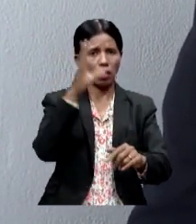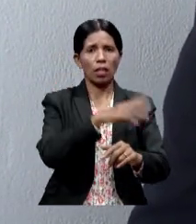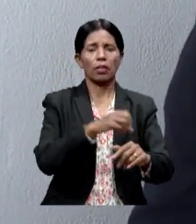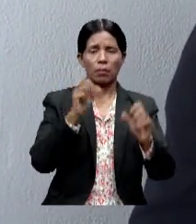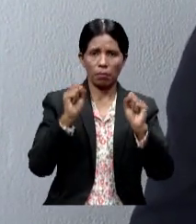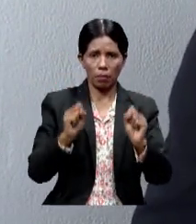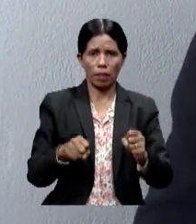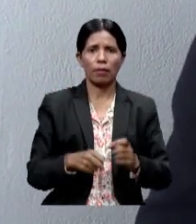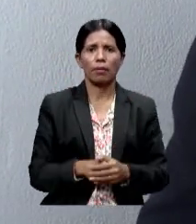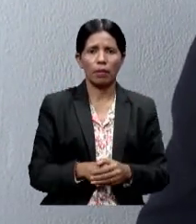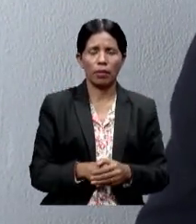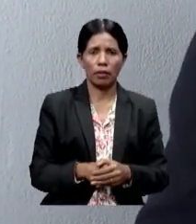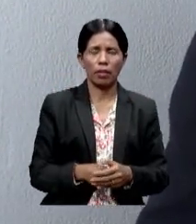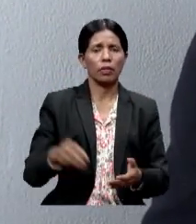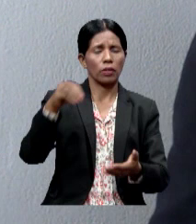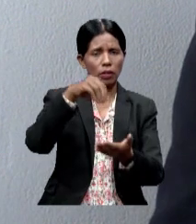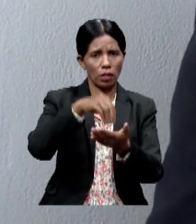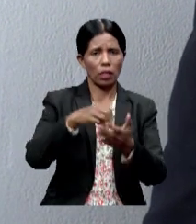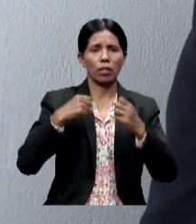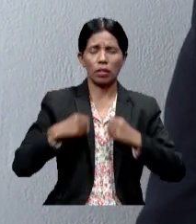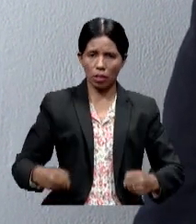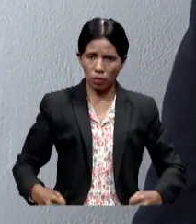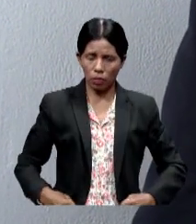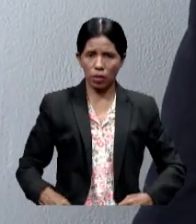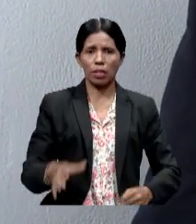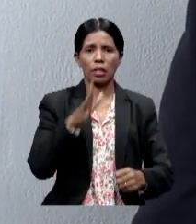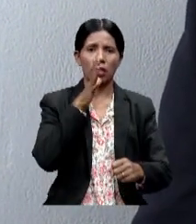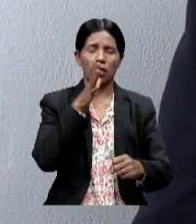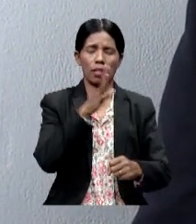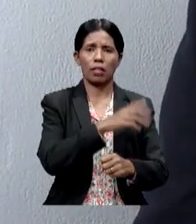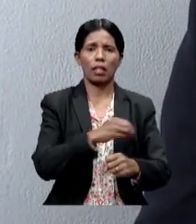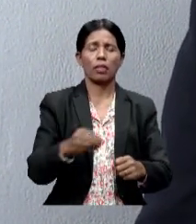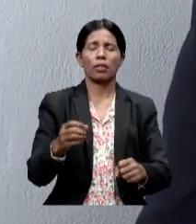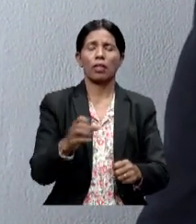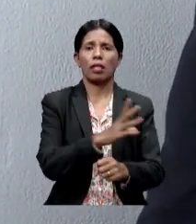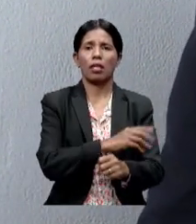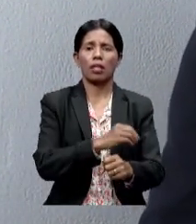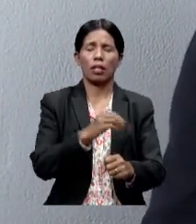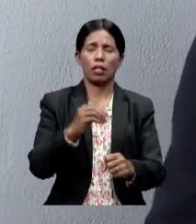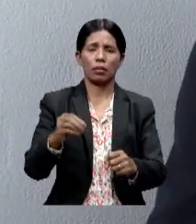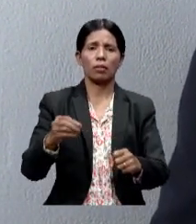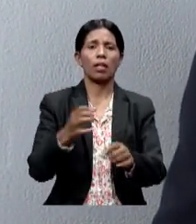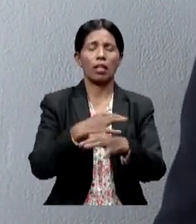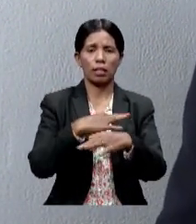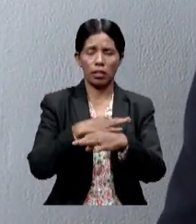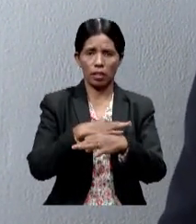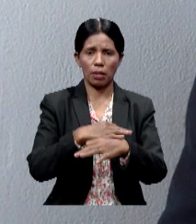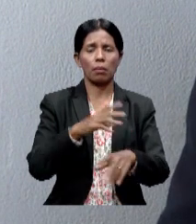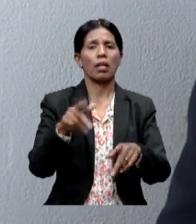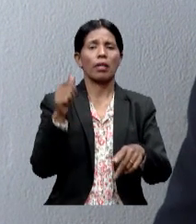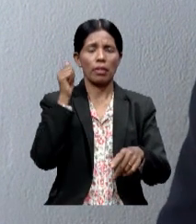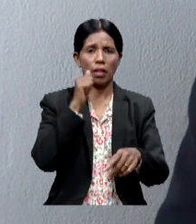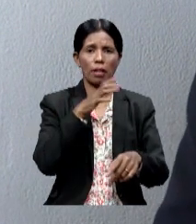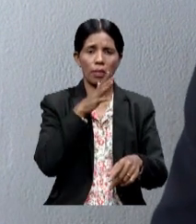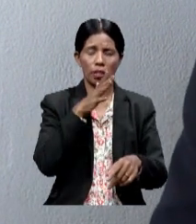bele investe iha Saúde materno primeiro atu hadia qualidade servicios ba inan ser na